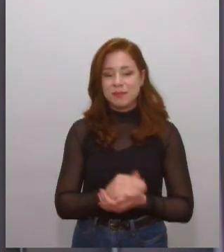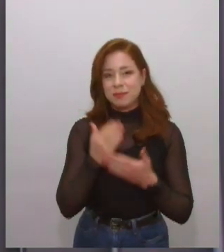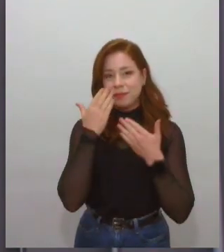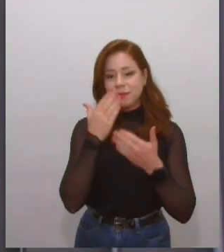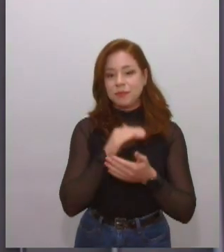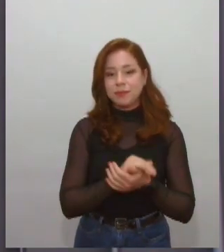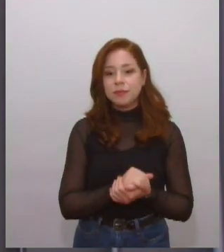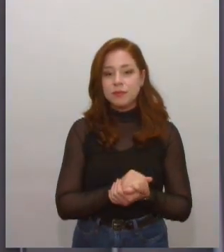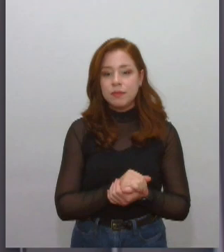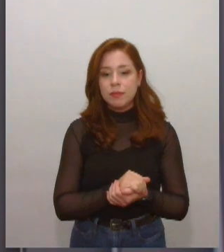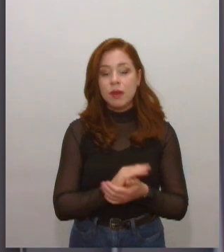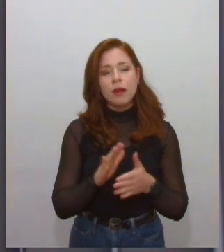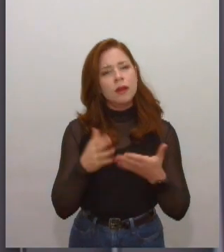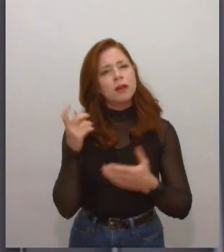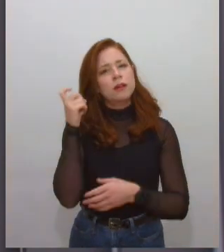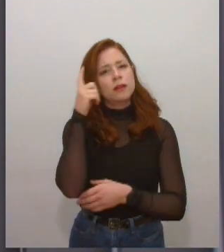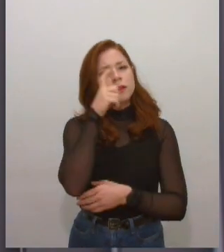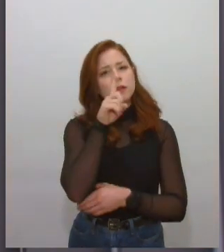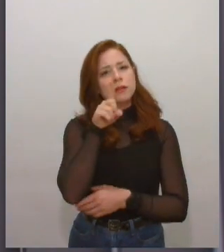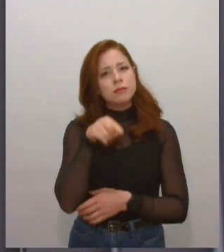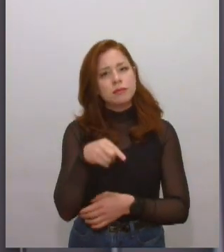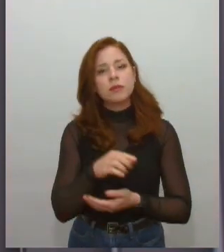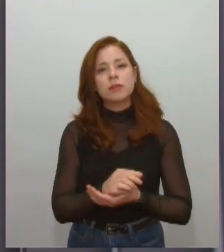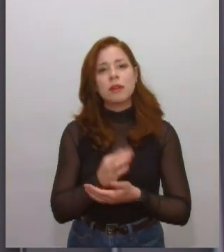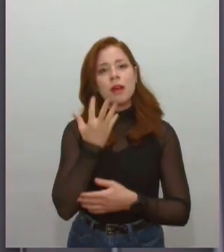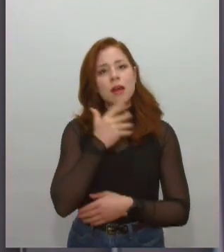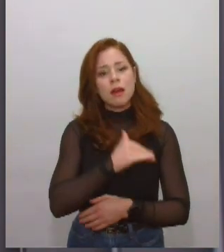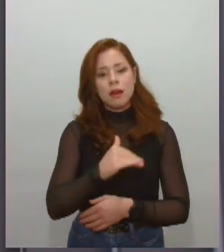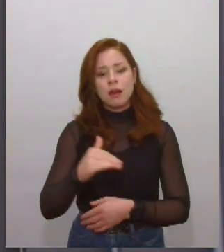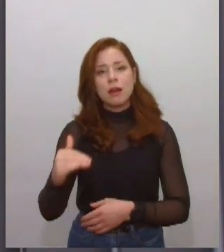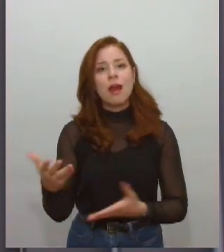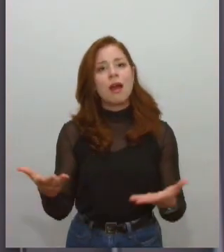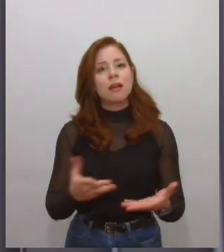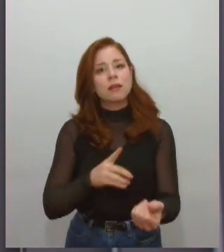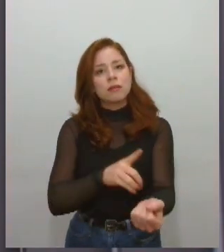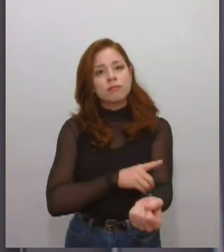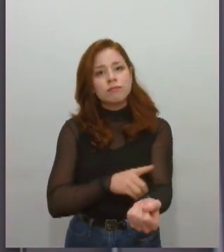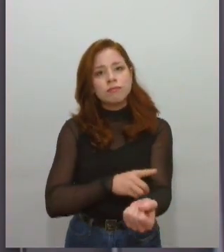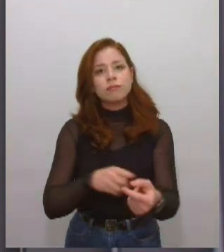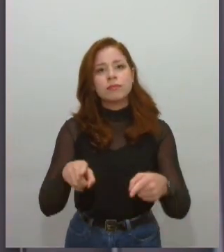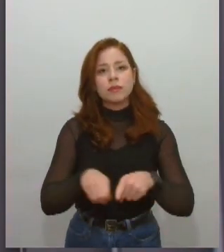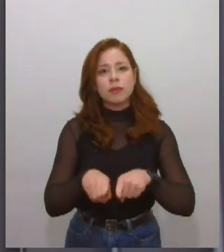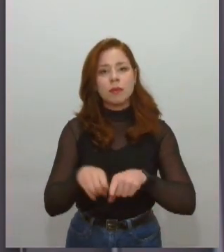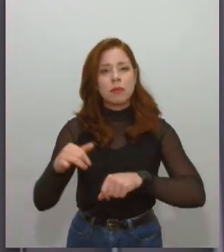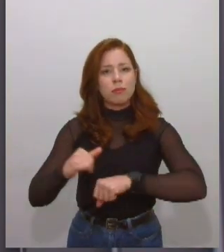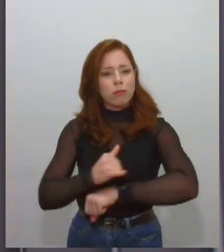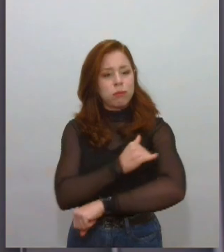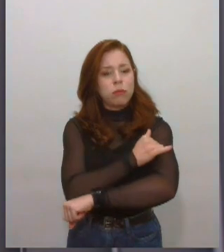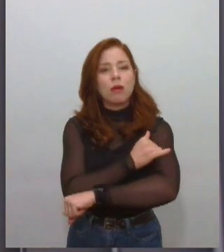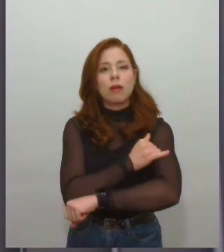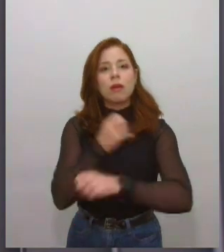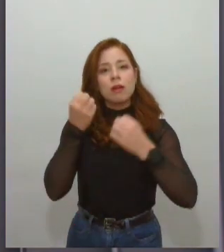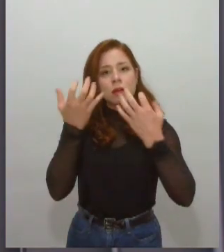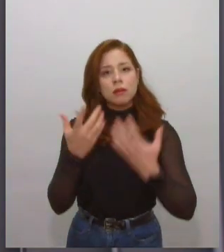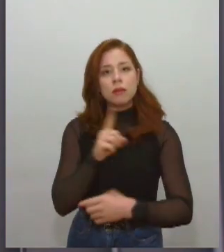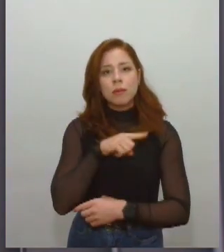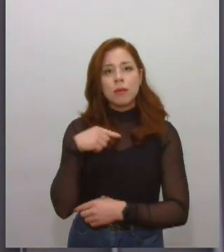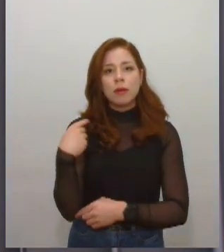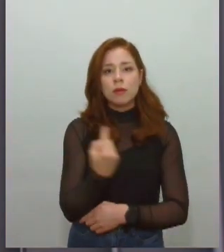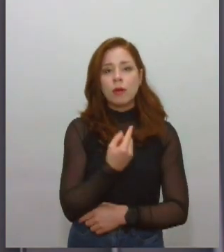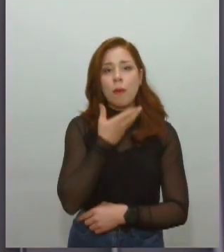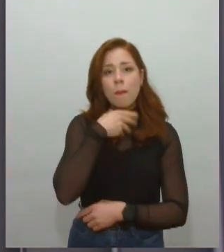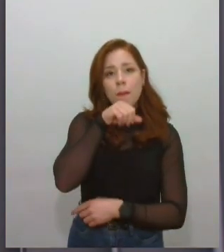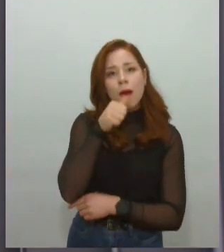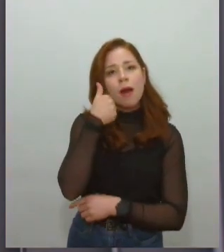bastante complicada, né, doutora? Crianças com diabetes, crianças com obesidade. Conta pra gente, os pais estão nessa preocupação,